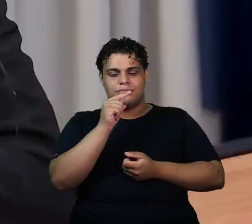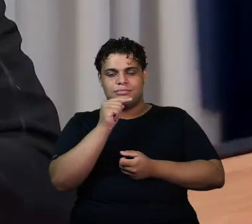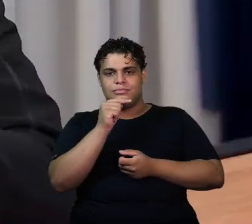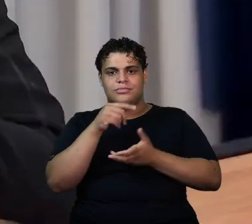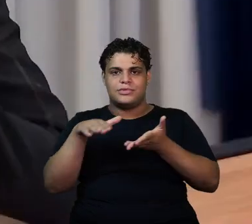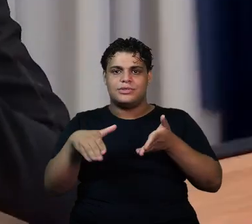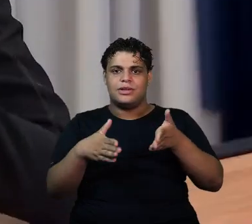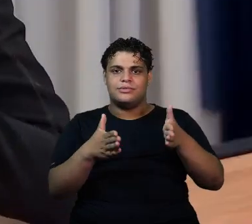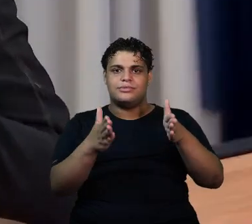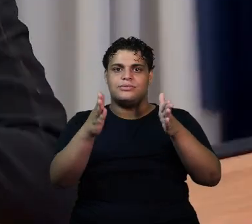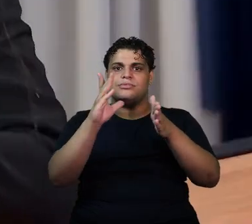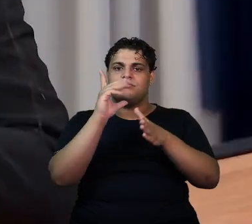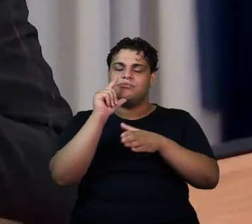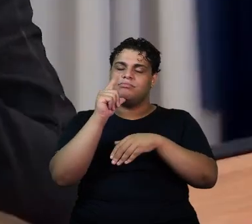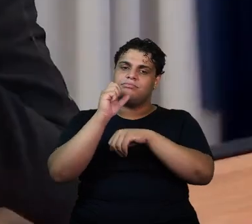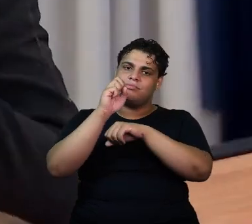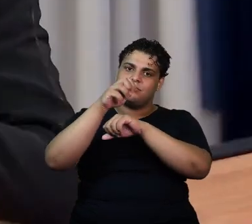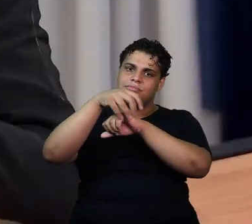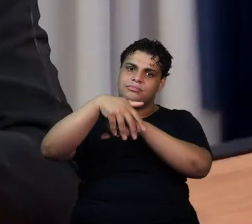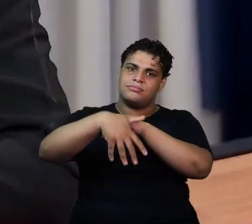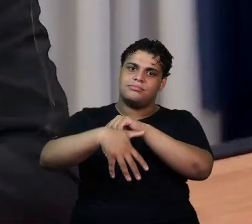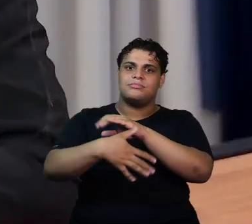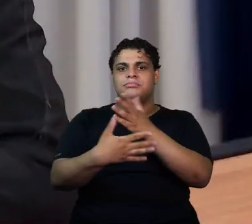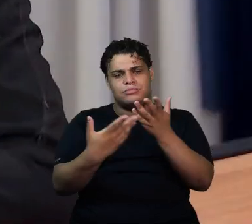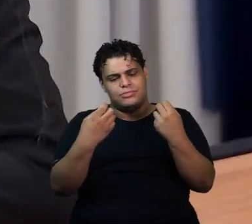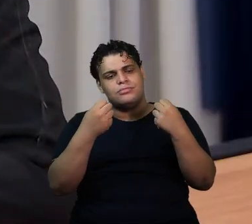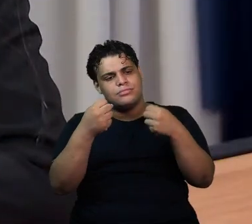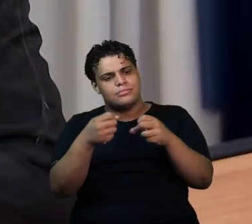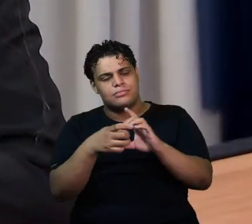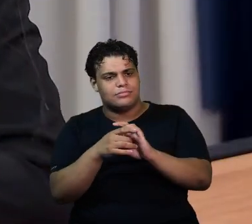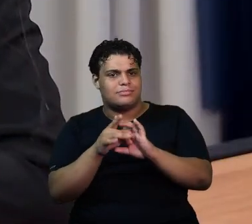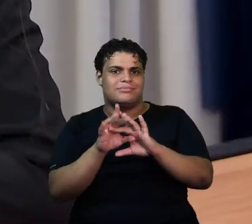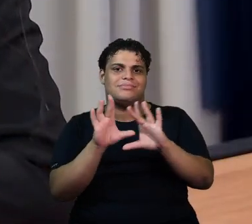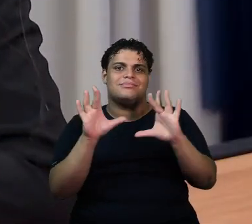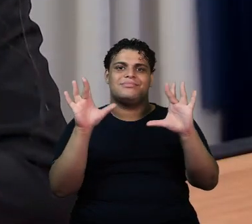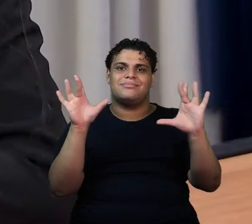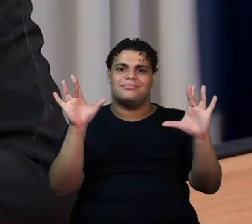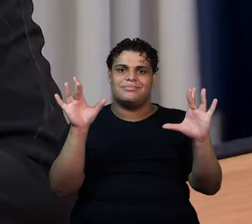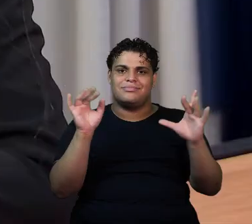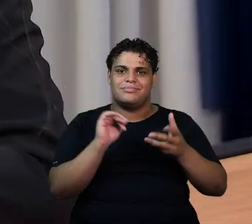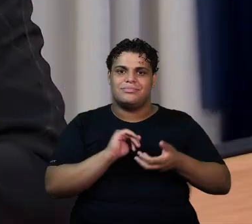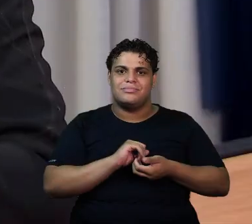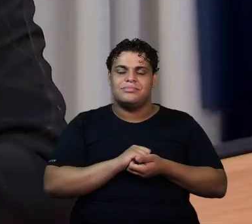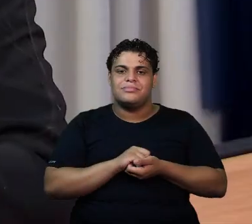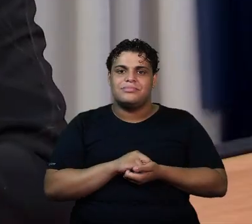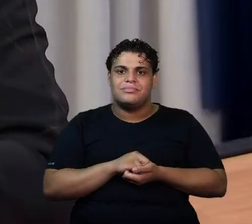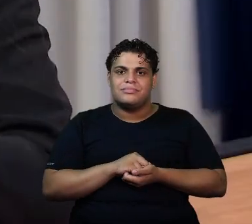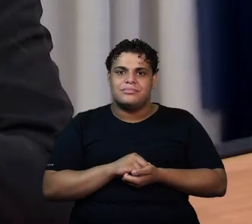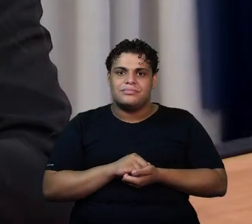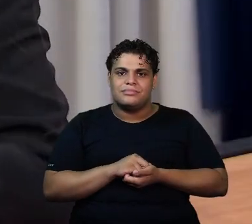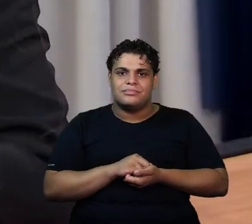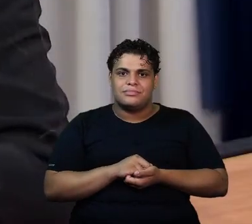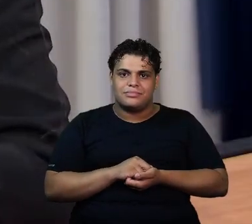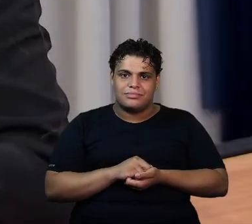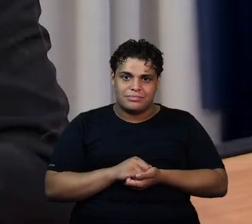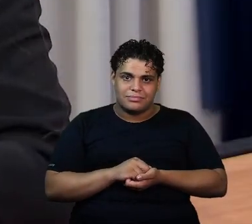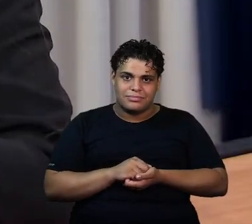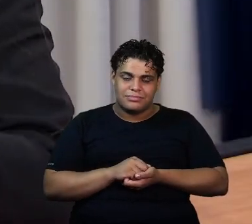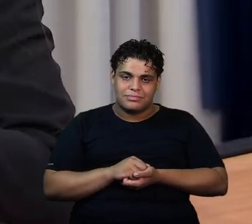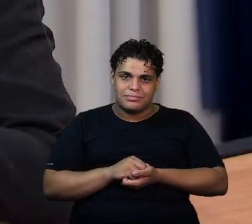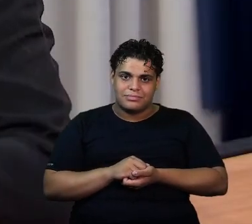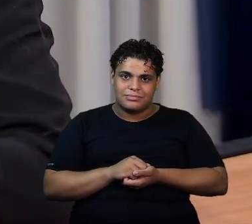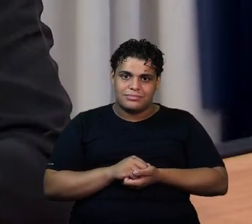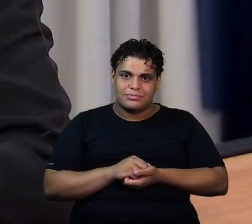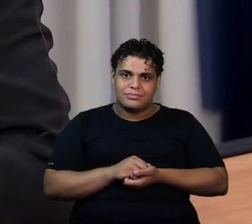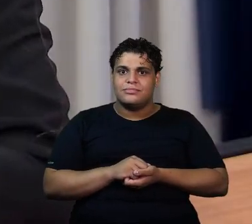lagos e cachoeiras e, enfim, toda essa repercussão